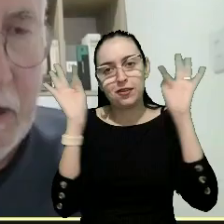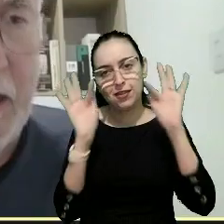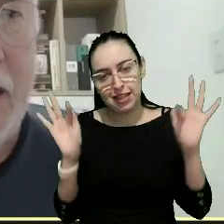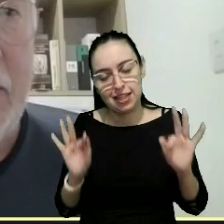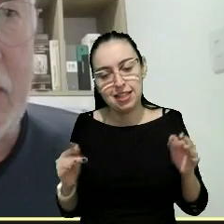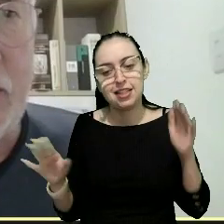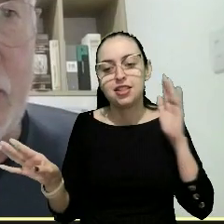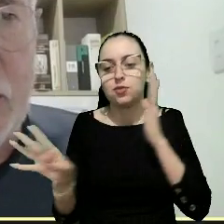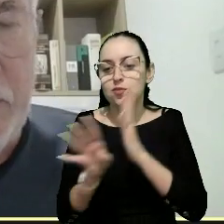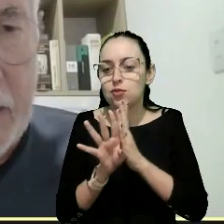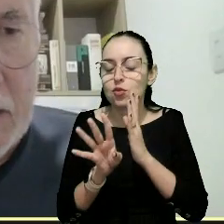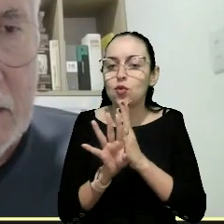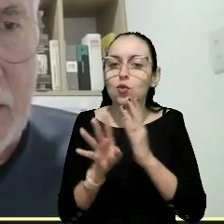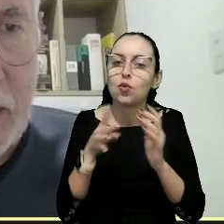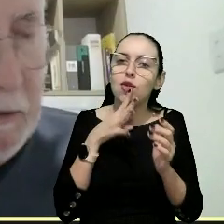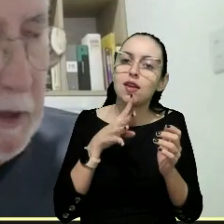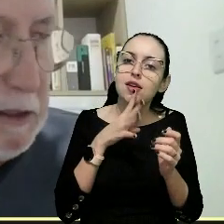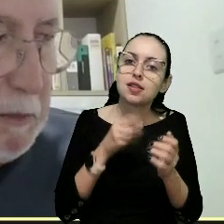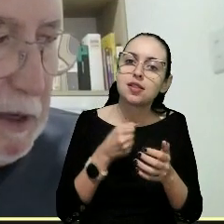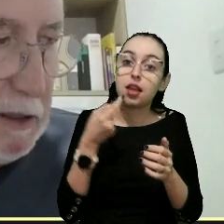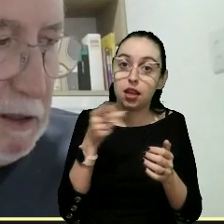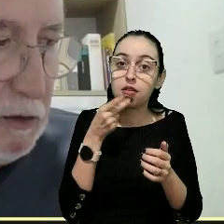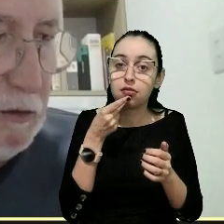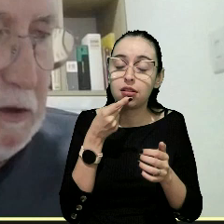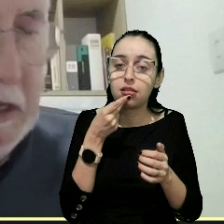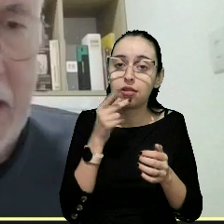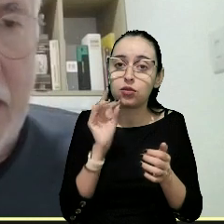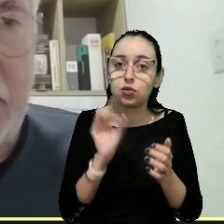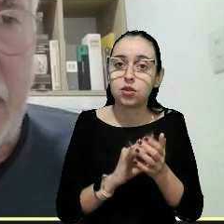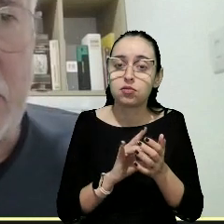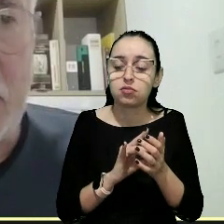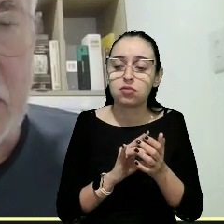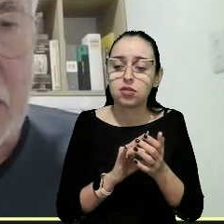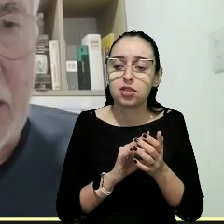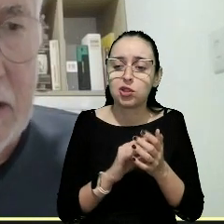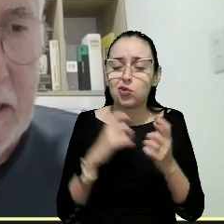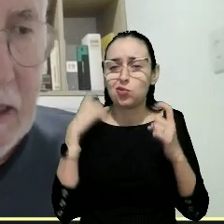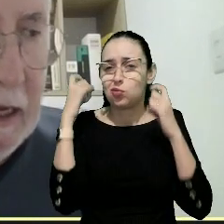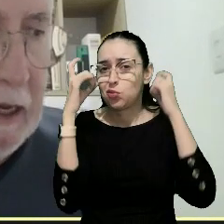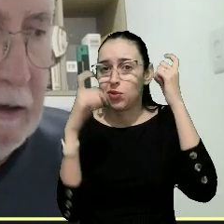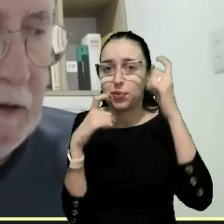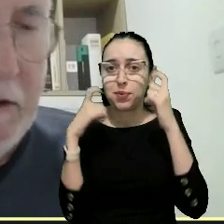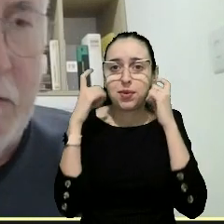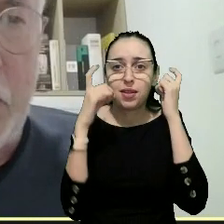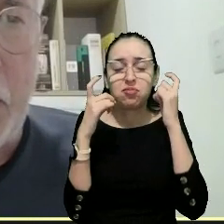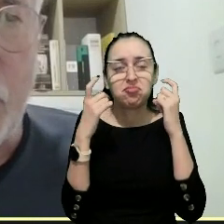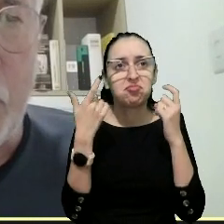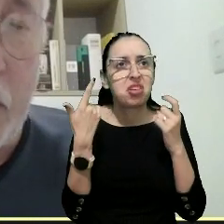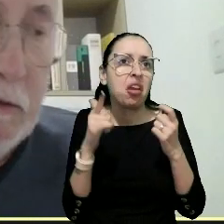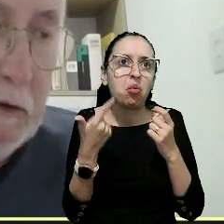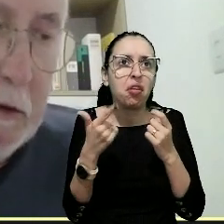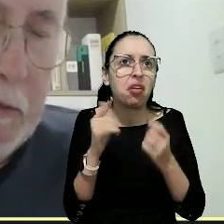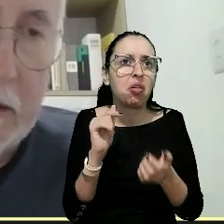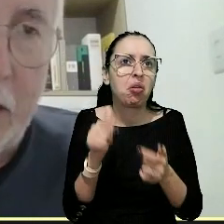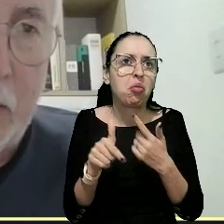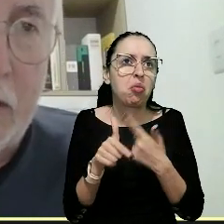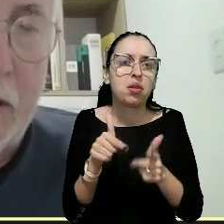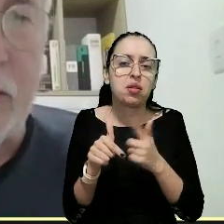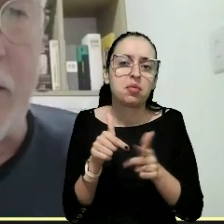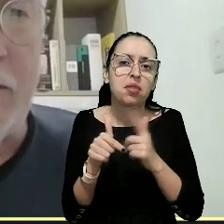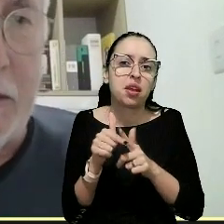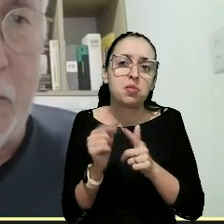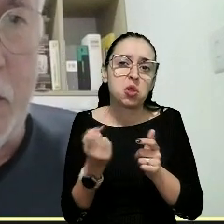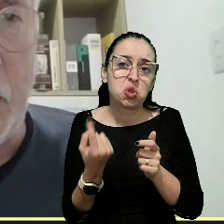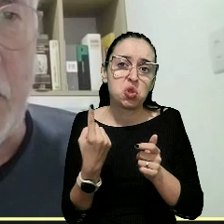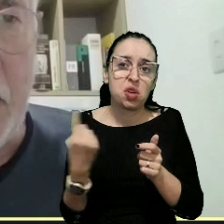seu. Mas estou muito feliz agora em participar disso. E quero dizer o seguinte: eu já venho me preocupando. Eu praticamente